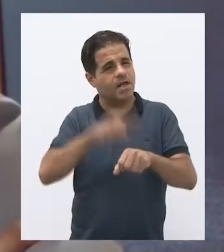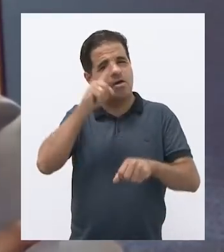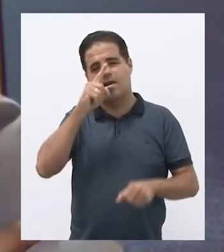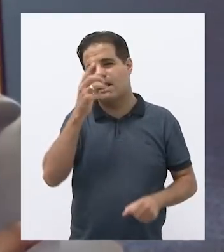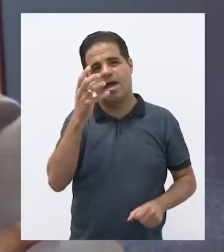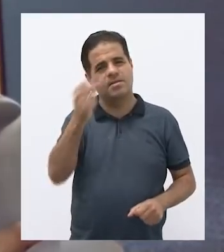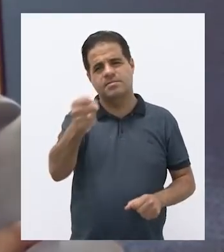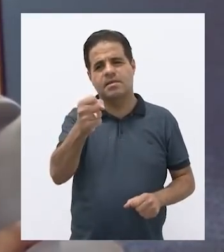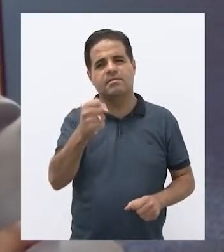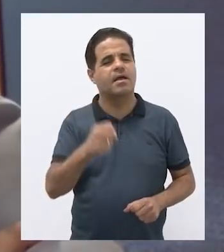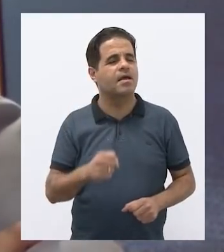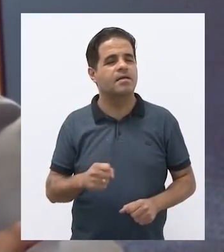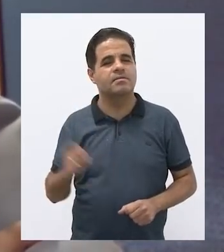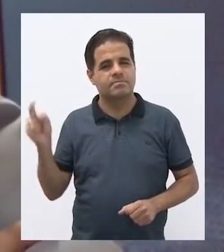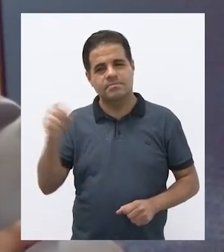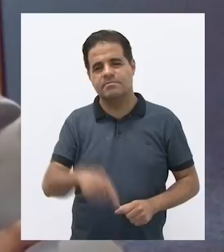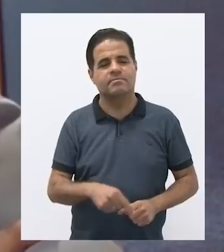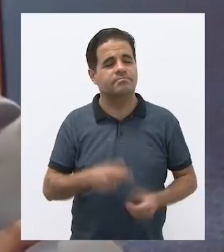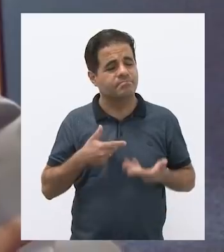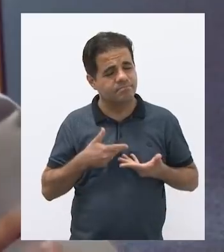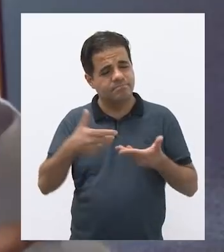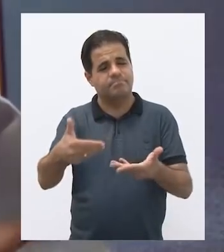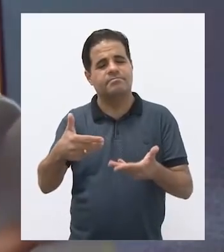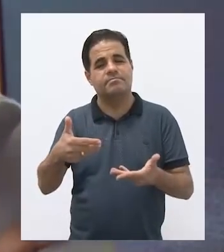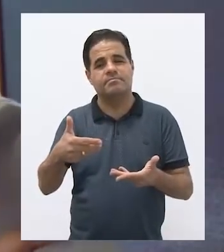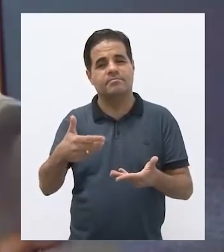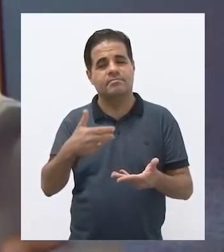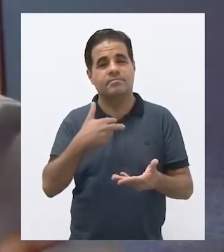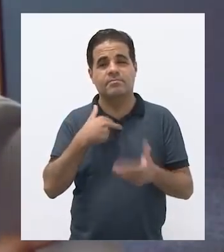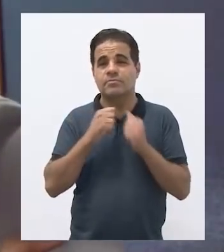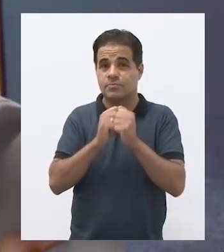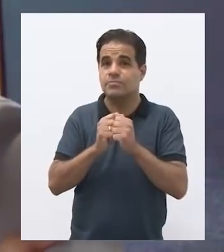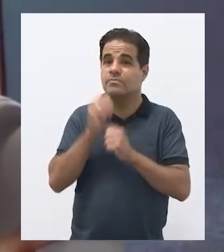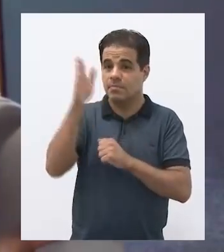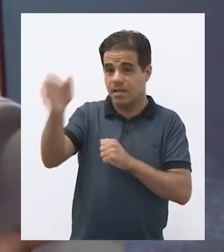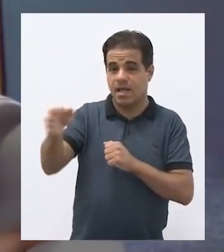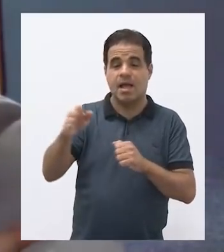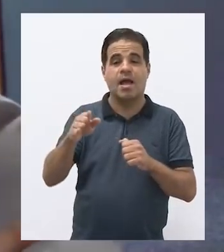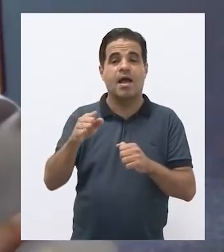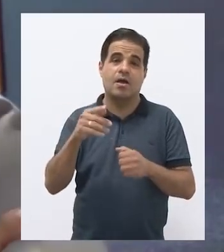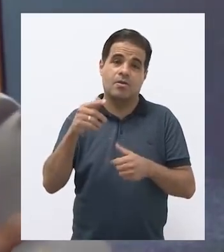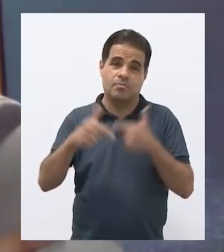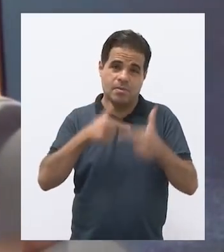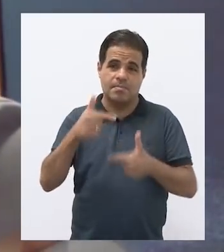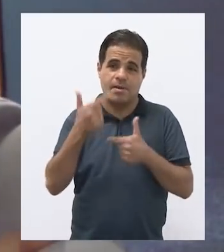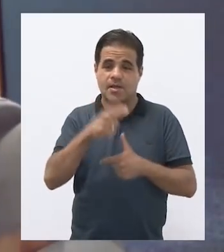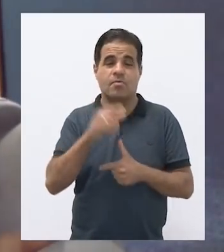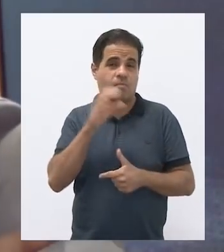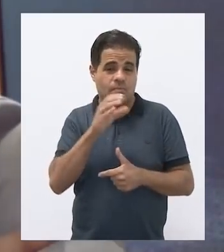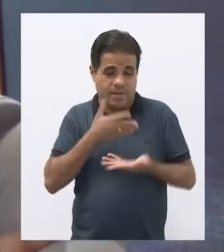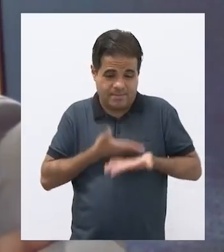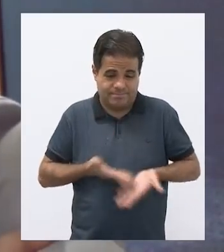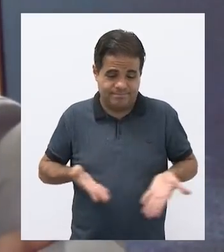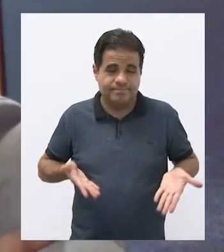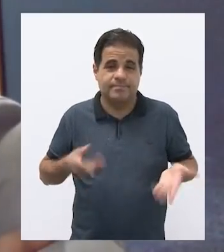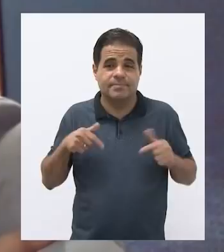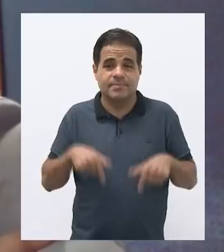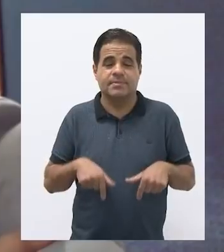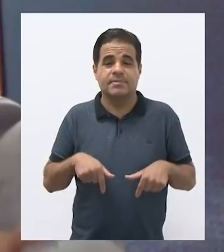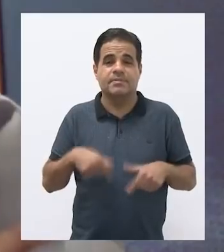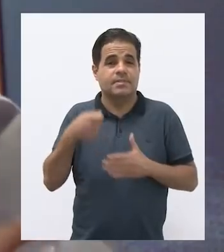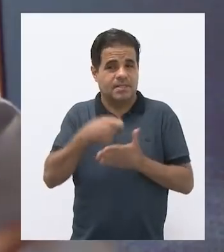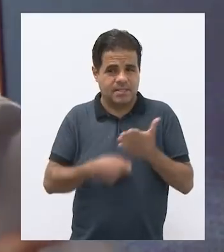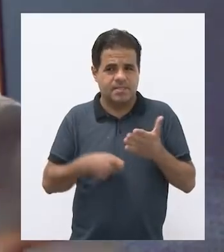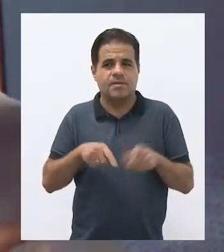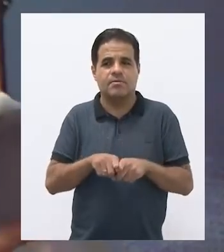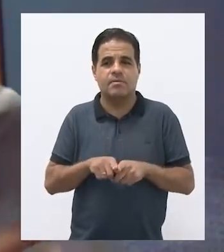pronto aceitei o convite. Não pude estar com ela lá no estúdio, porque eu estou numa correria danada aqui na redação